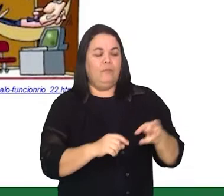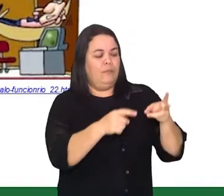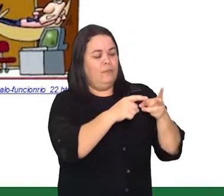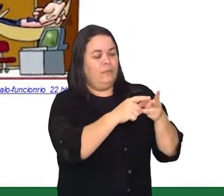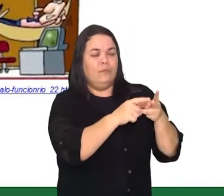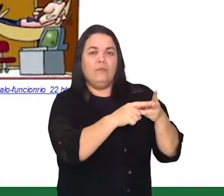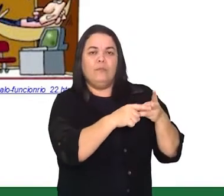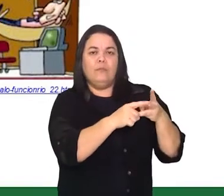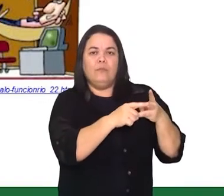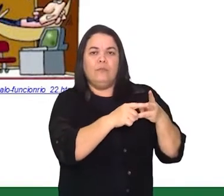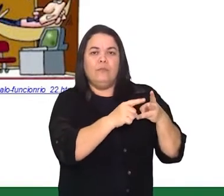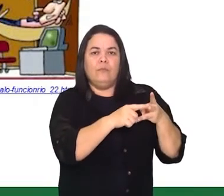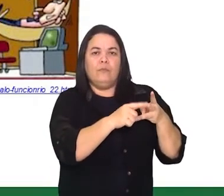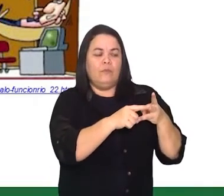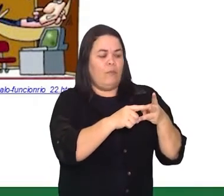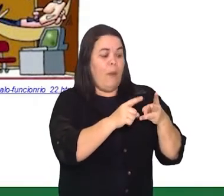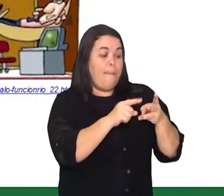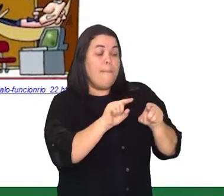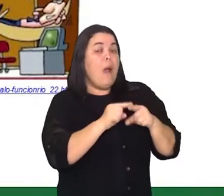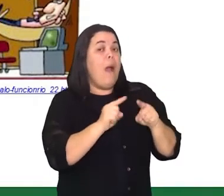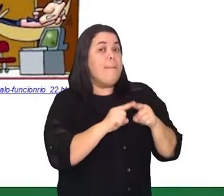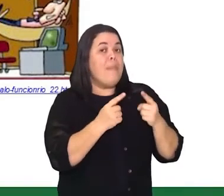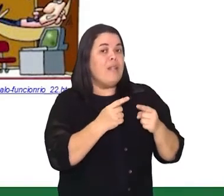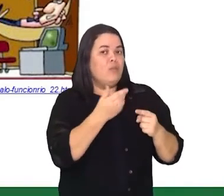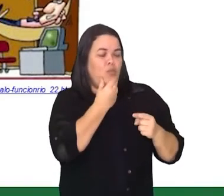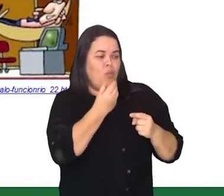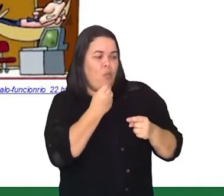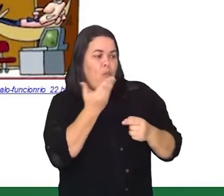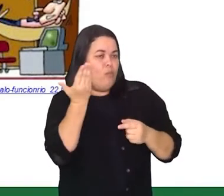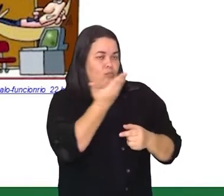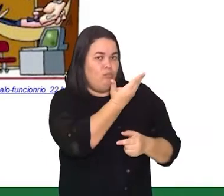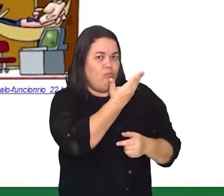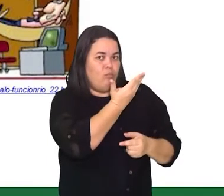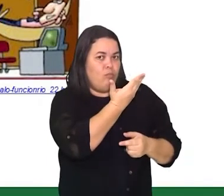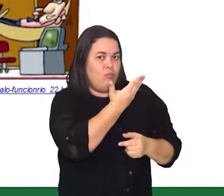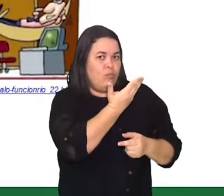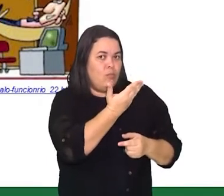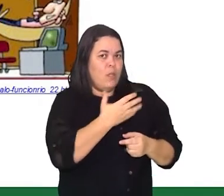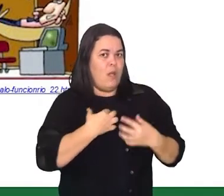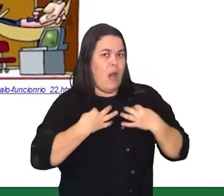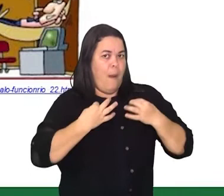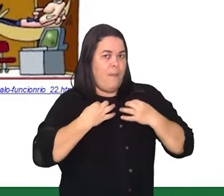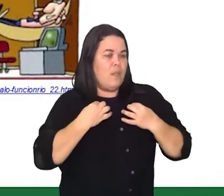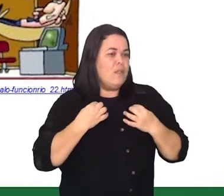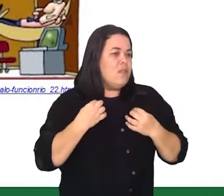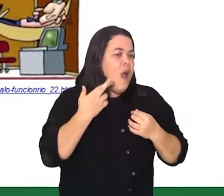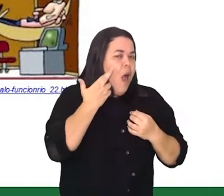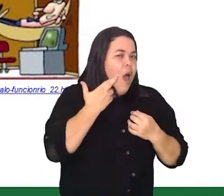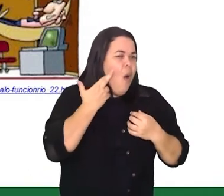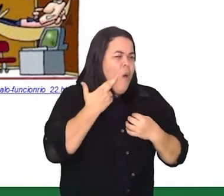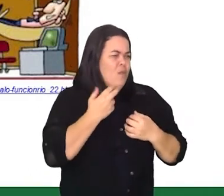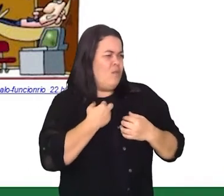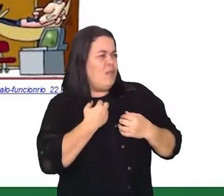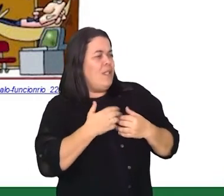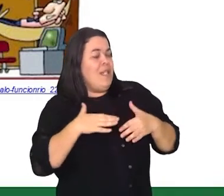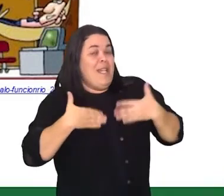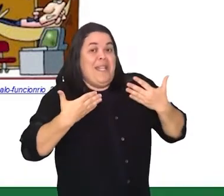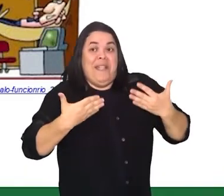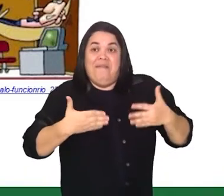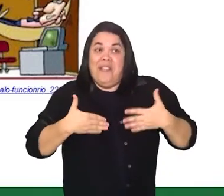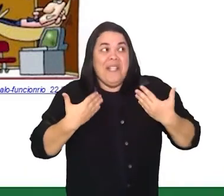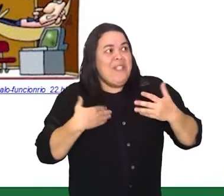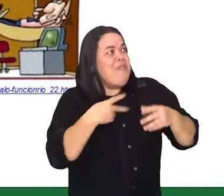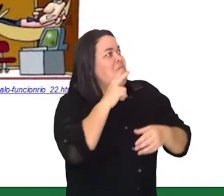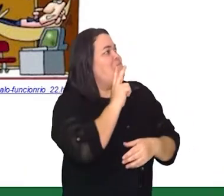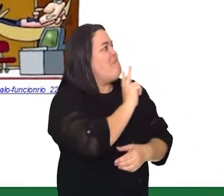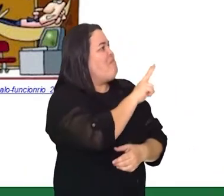Aderbal, esse que está de camisa rosa, gravata azul, ele ficou feliz com o cartaz.